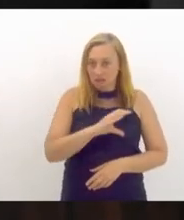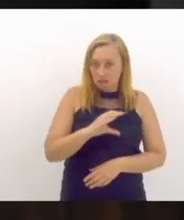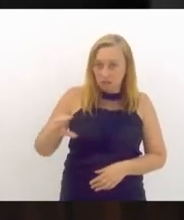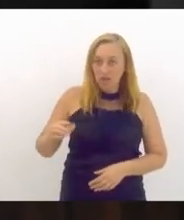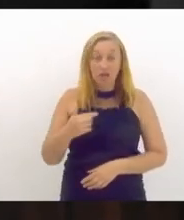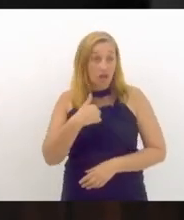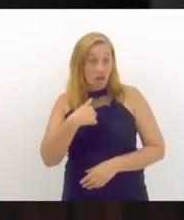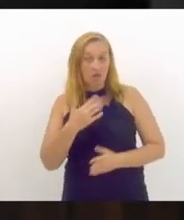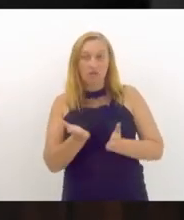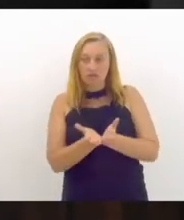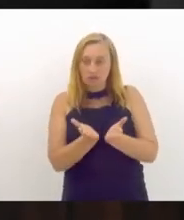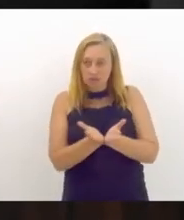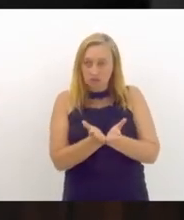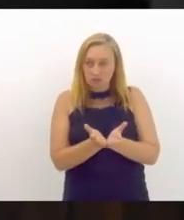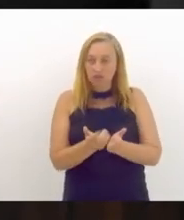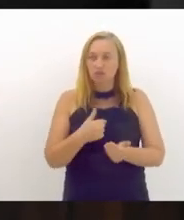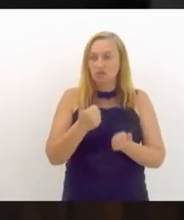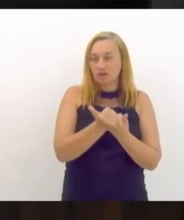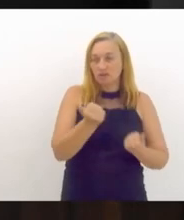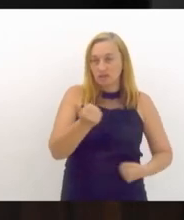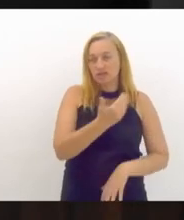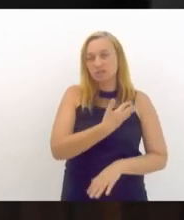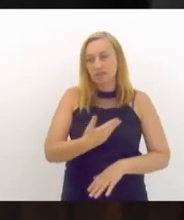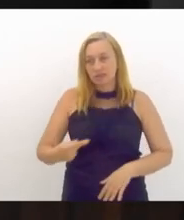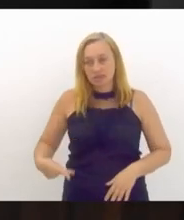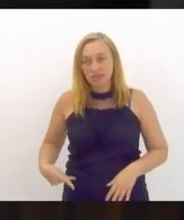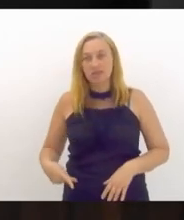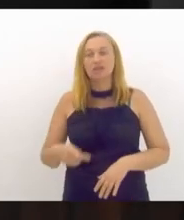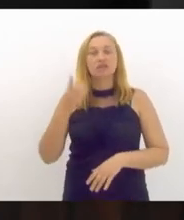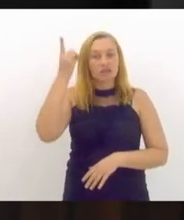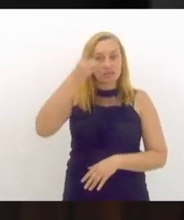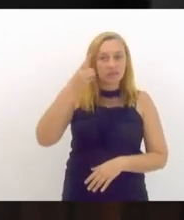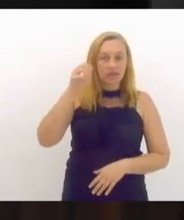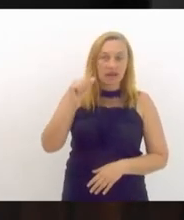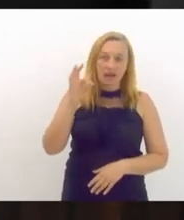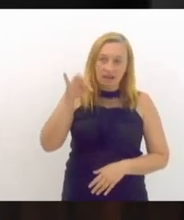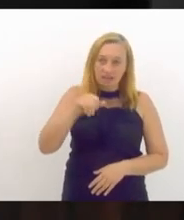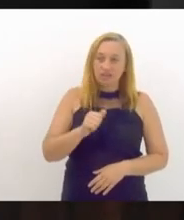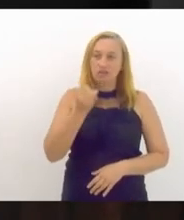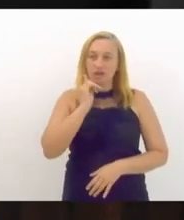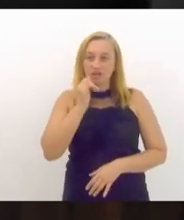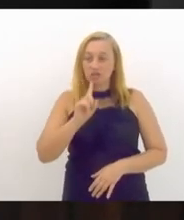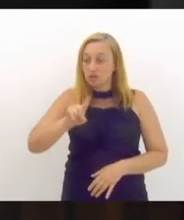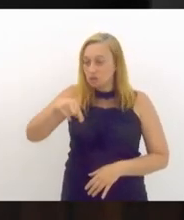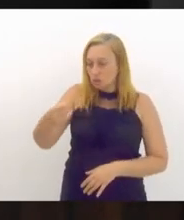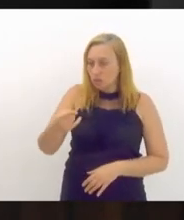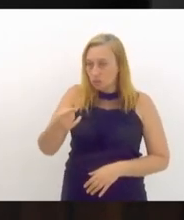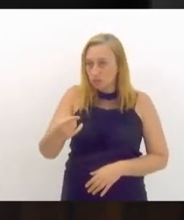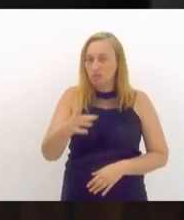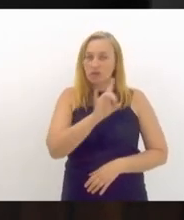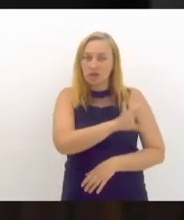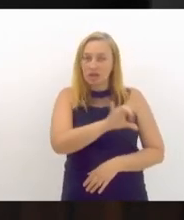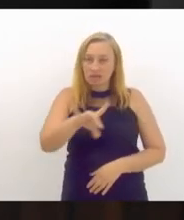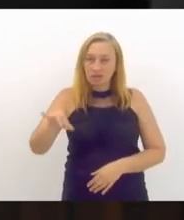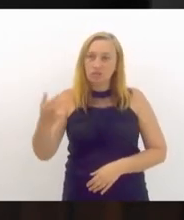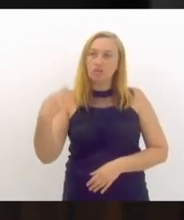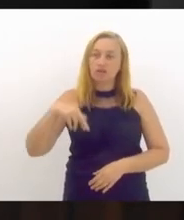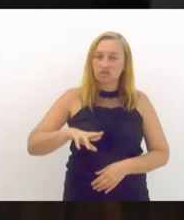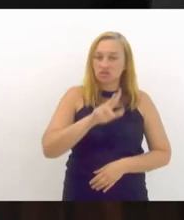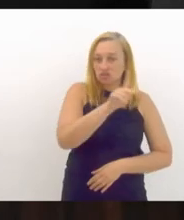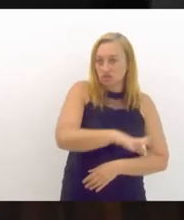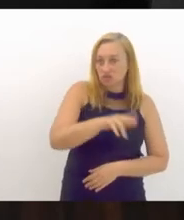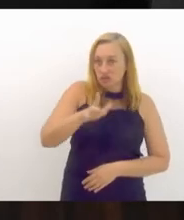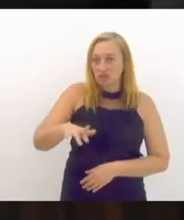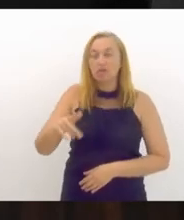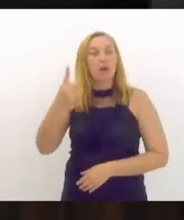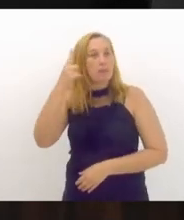eu, evangélica, fui a vice-presidente, o deputado Átila Nunes, o relator, e os demais componentes, cada um com a sua religião, exatamente